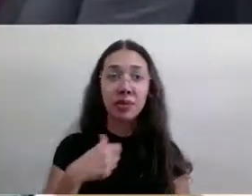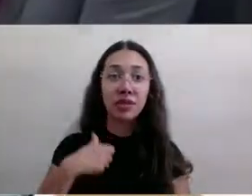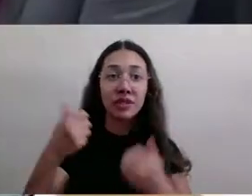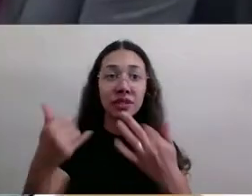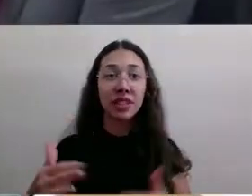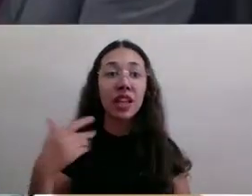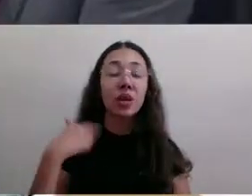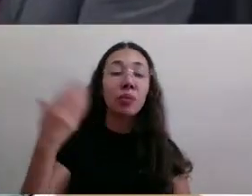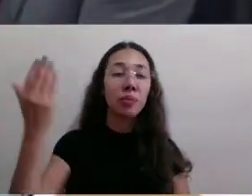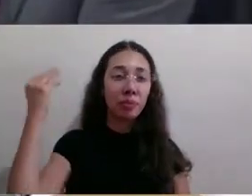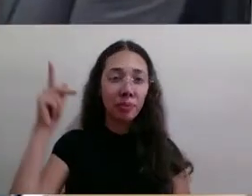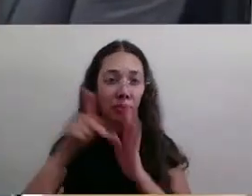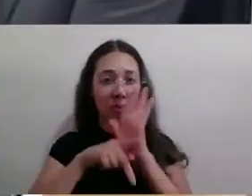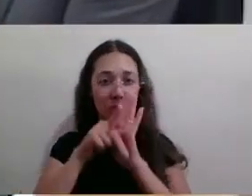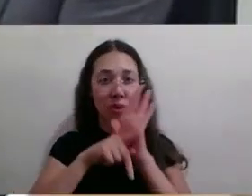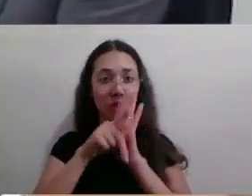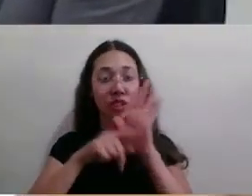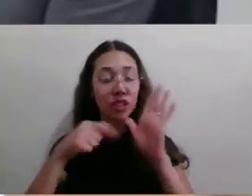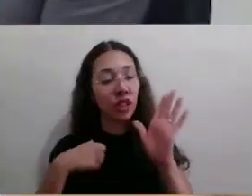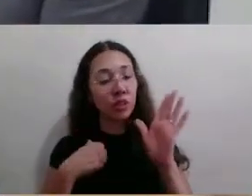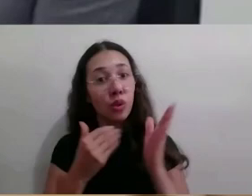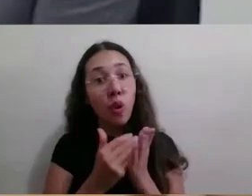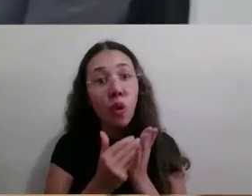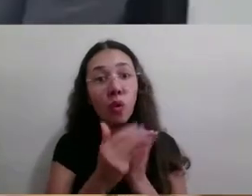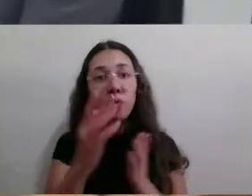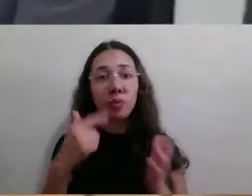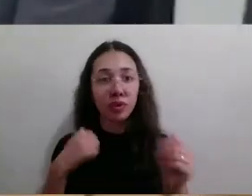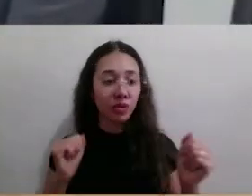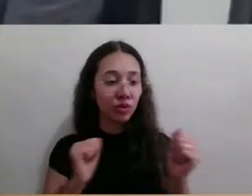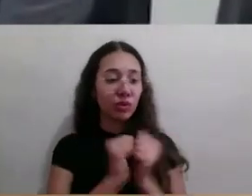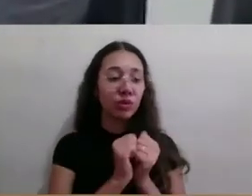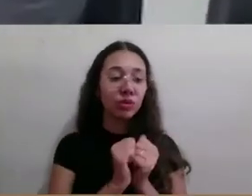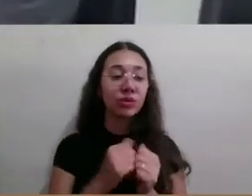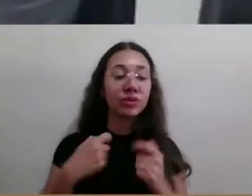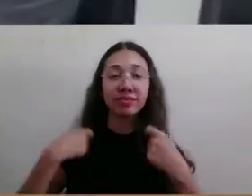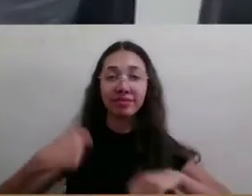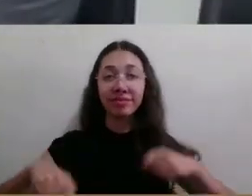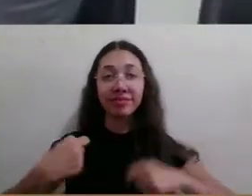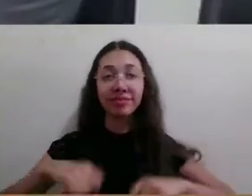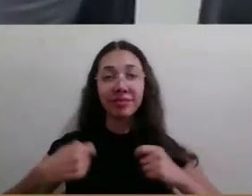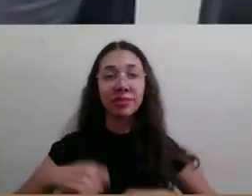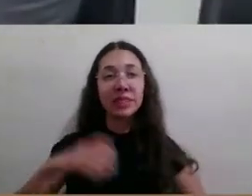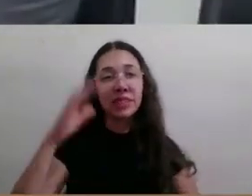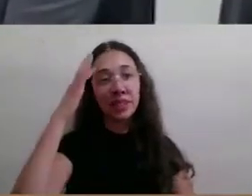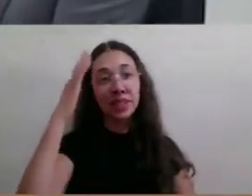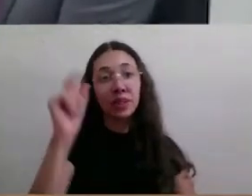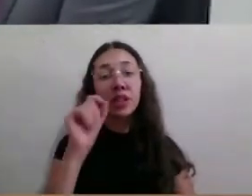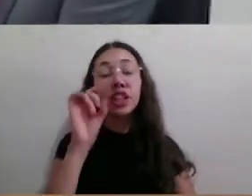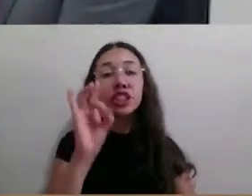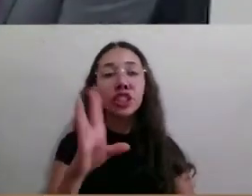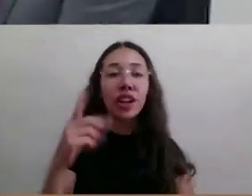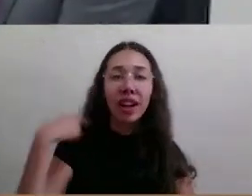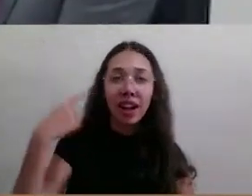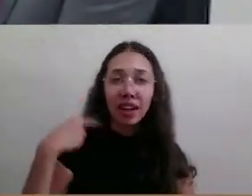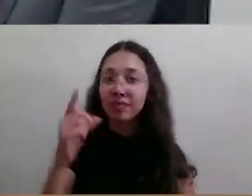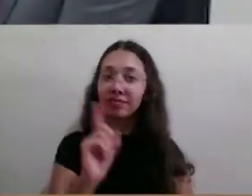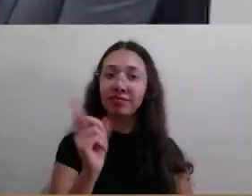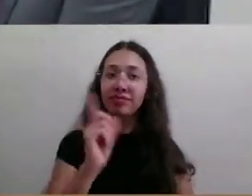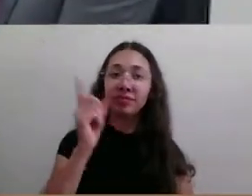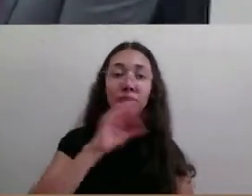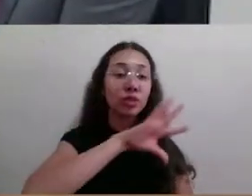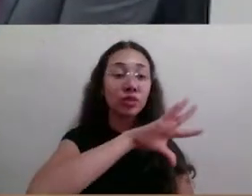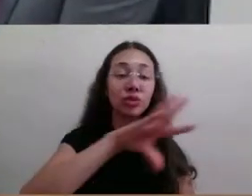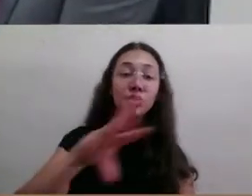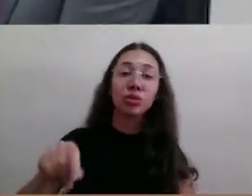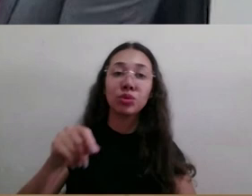piloto, e é interessante a gente partir de uma realidade que é o seguinte, não só a advocacia, mas todas as funções essenciais da